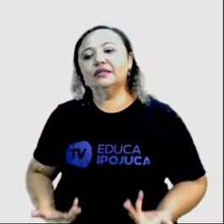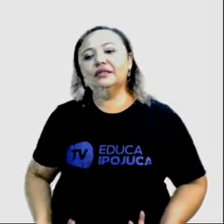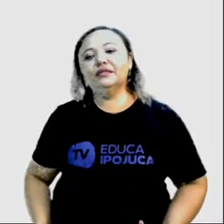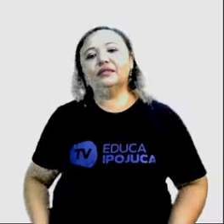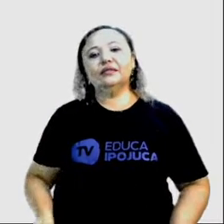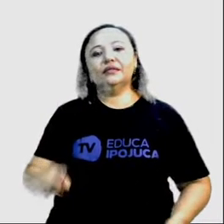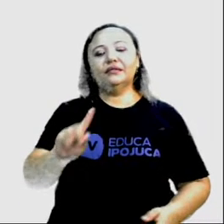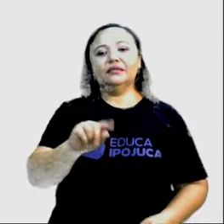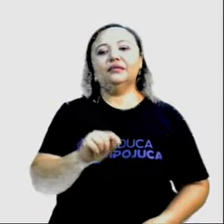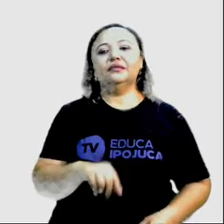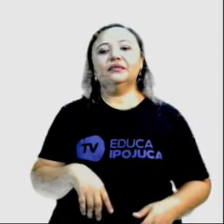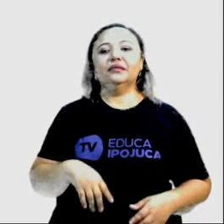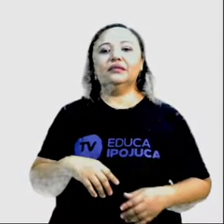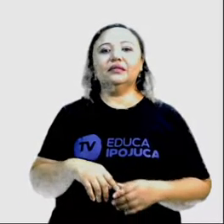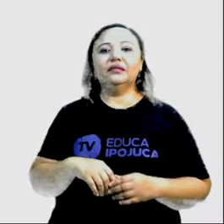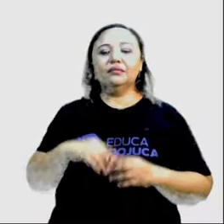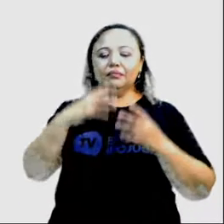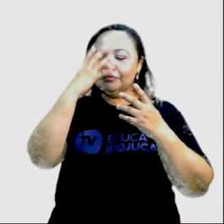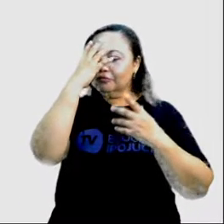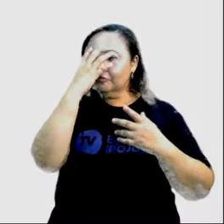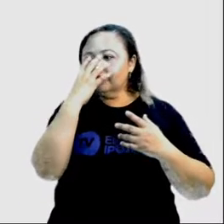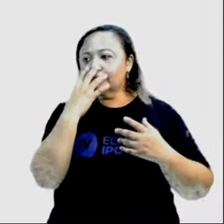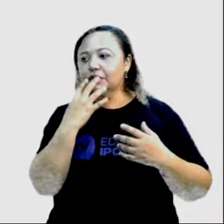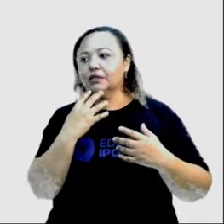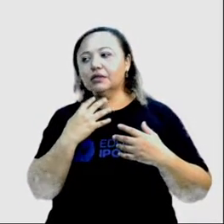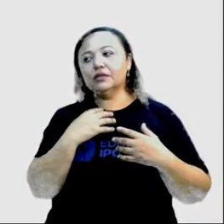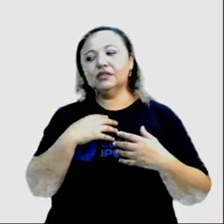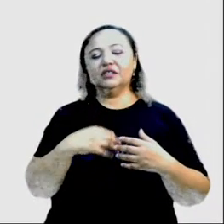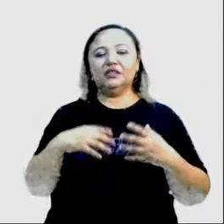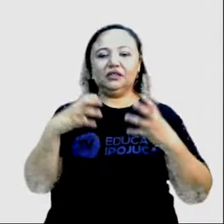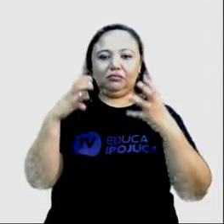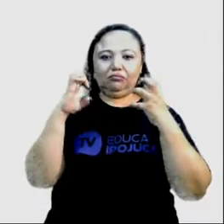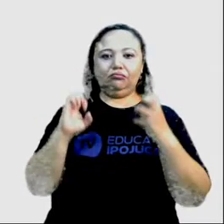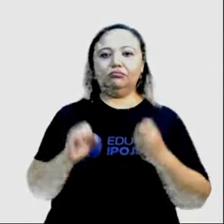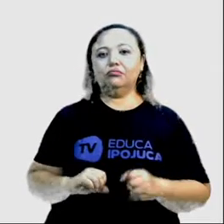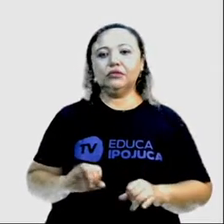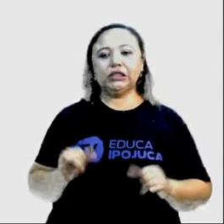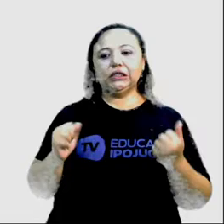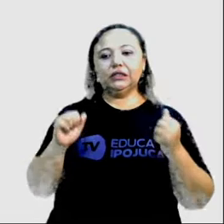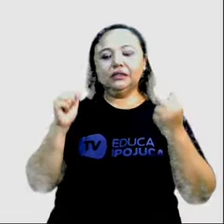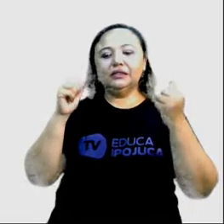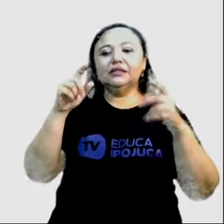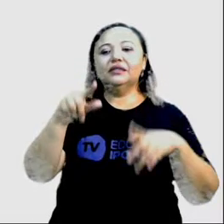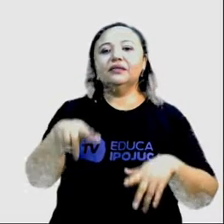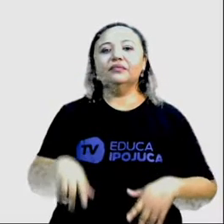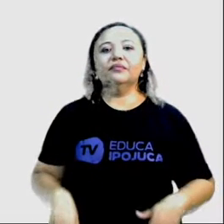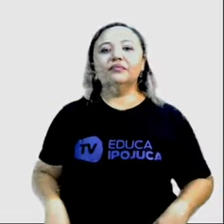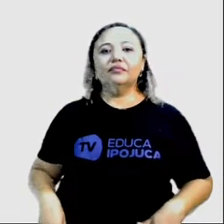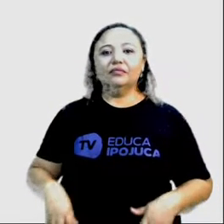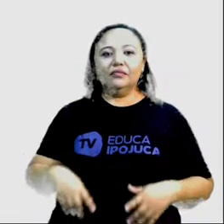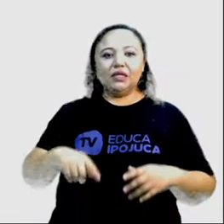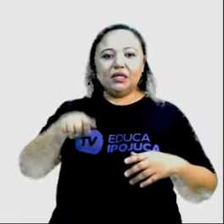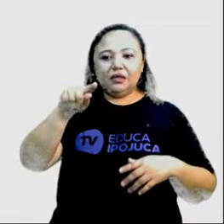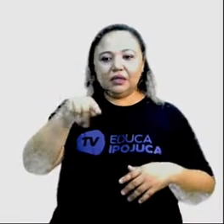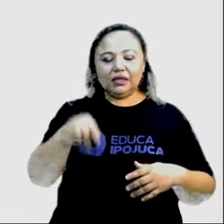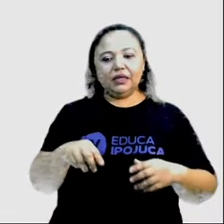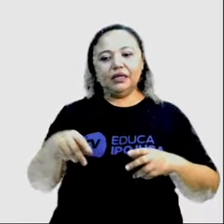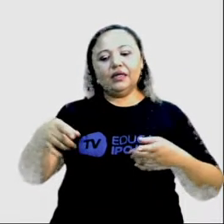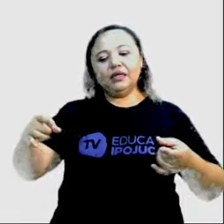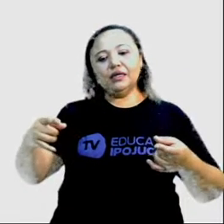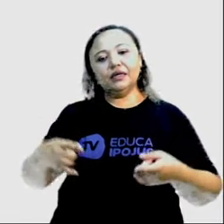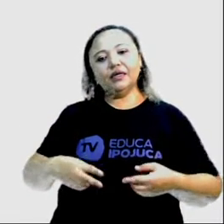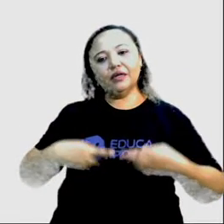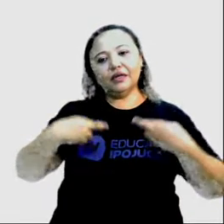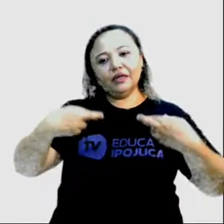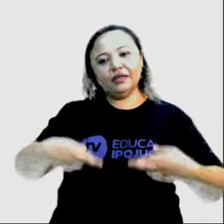cansado e com cara de estressado. Então, ele deita em sua